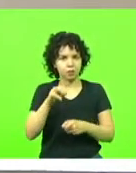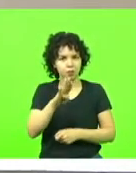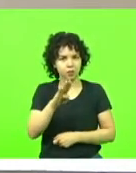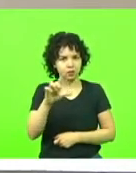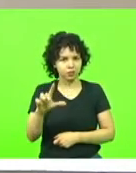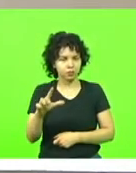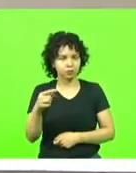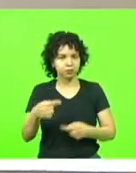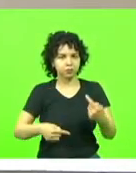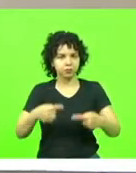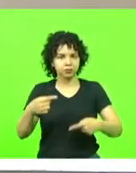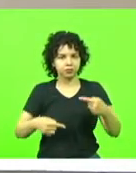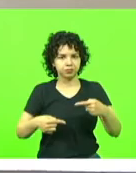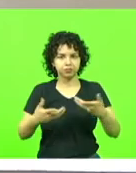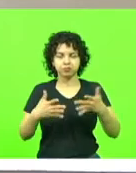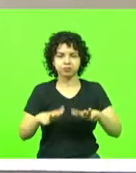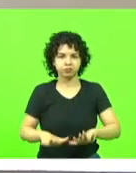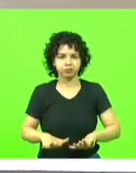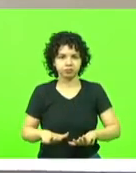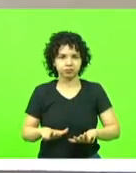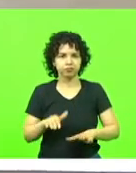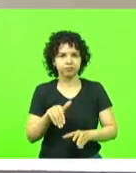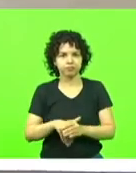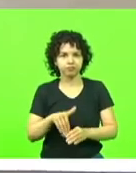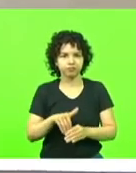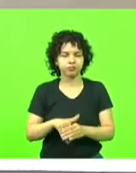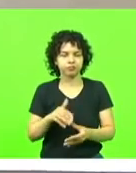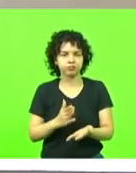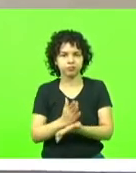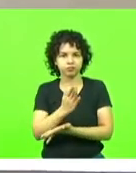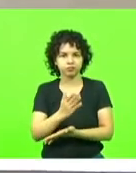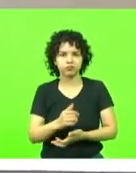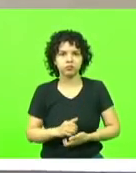Não havendo quem queira discutir, em votação, aprovado.